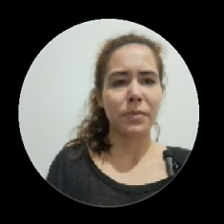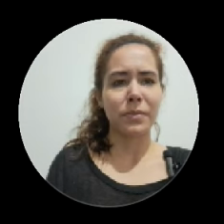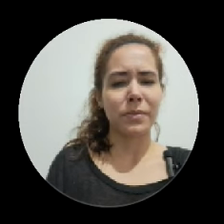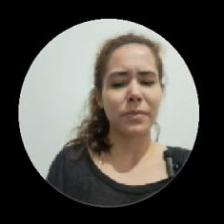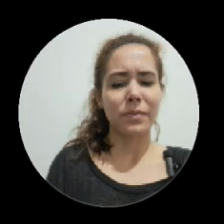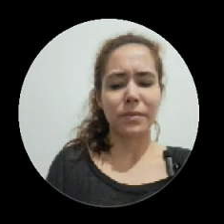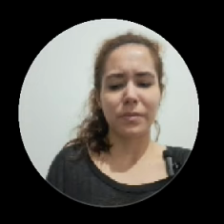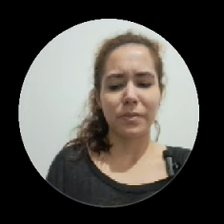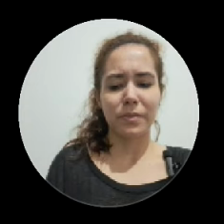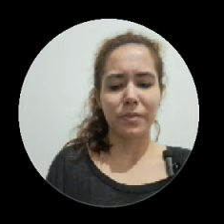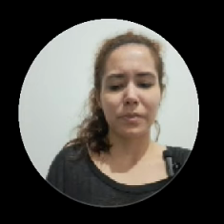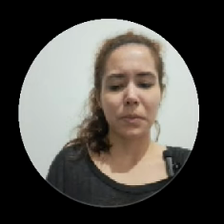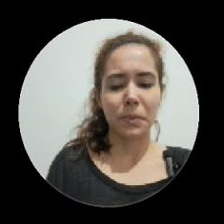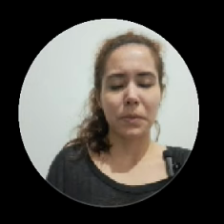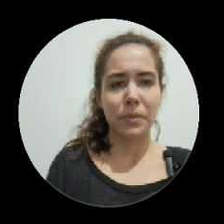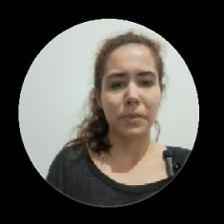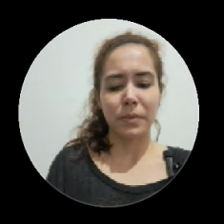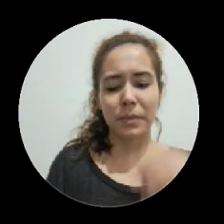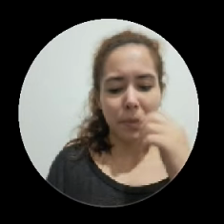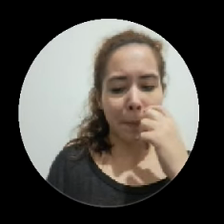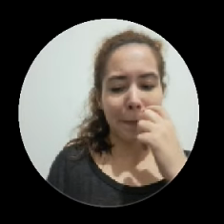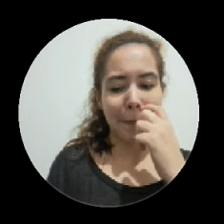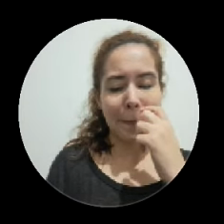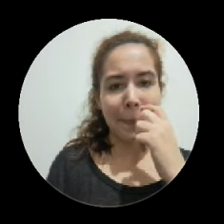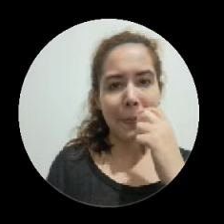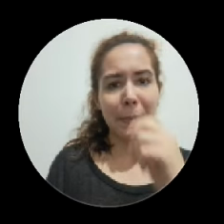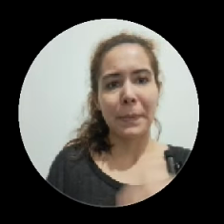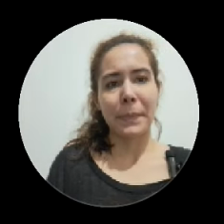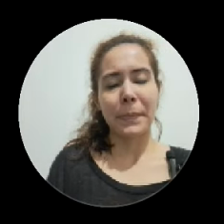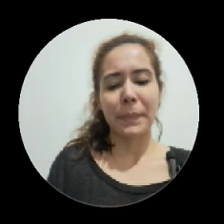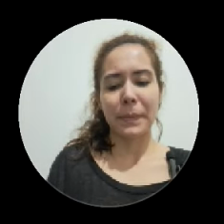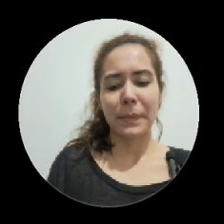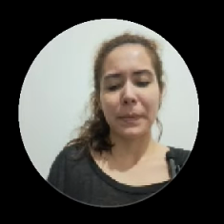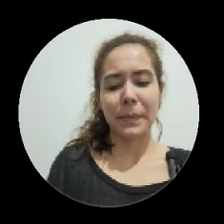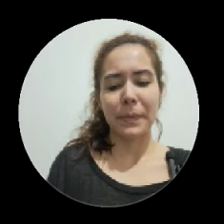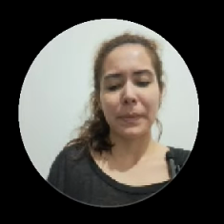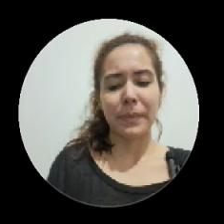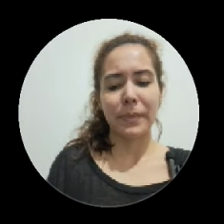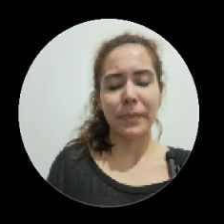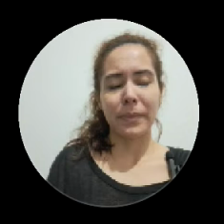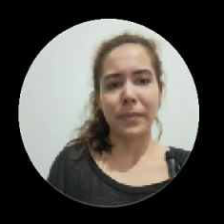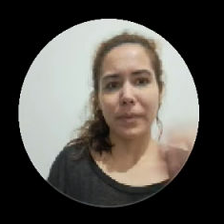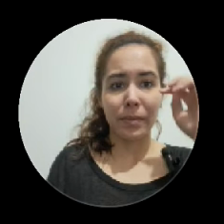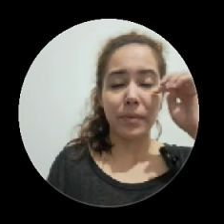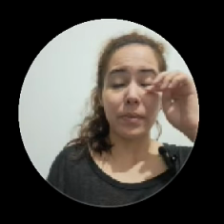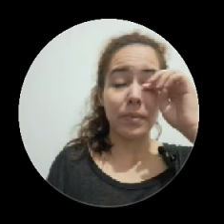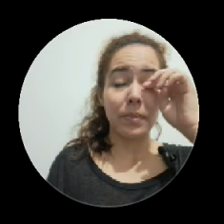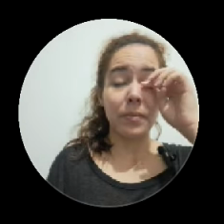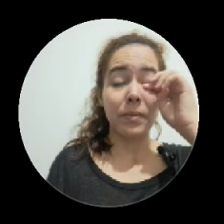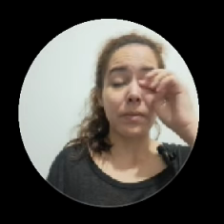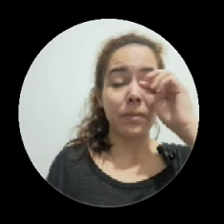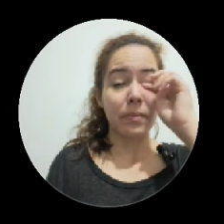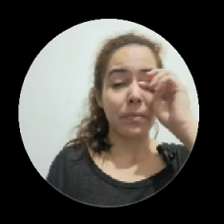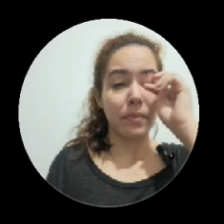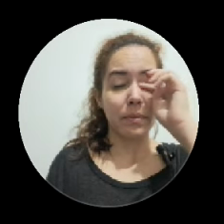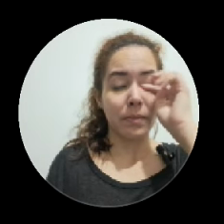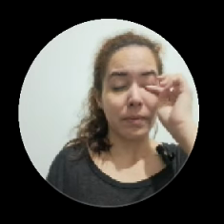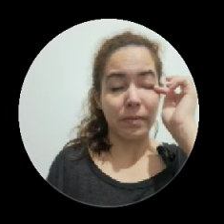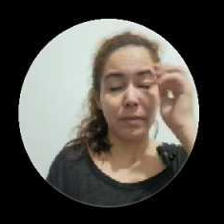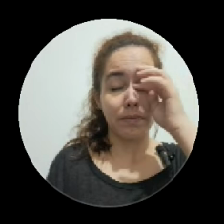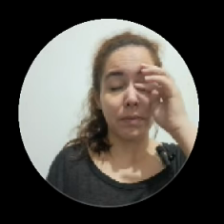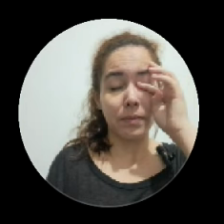render depois que você ganhou. Tô ouvindo uma música de fundo. O que é isso? Sei lá. E agora vem o aniversário da Finclass. E